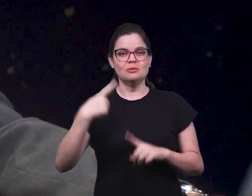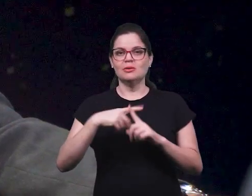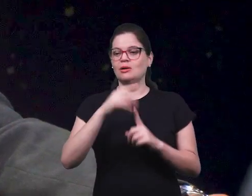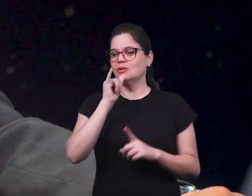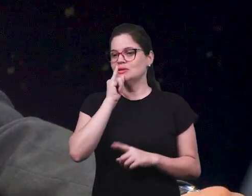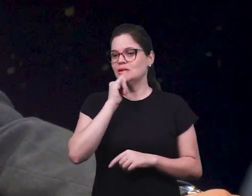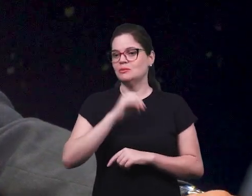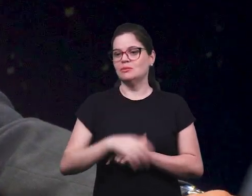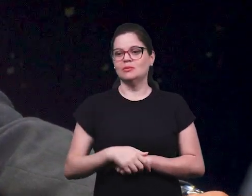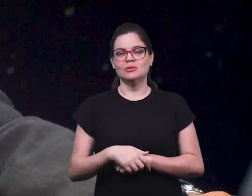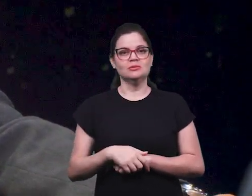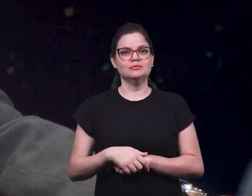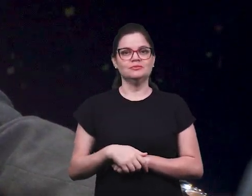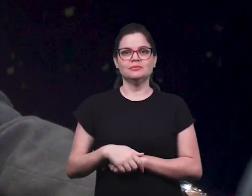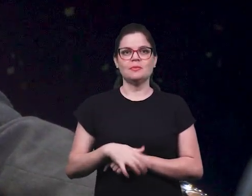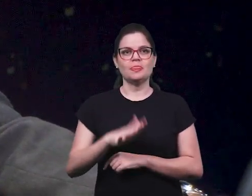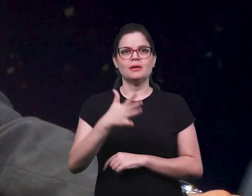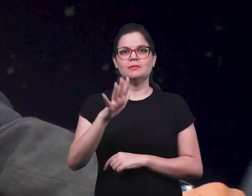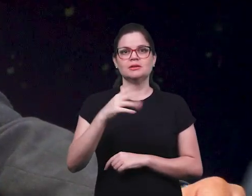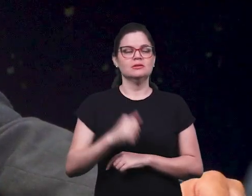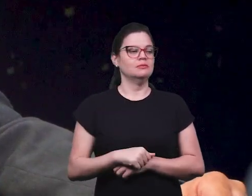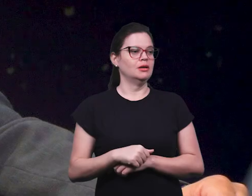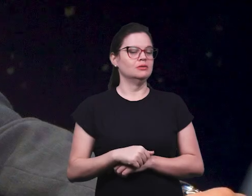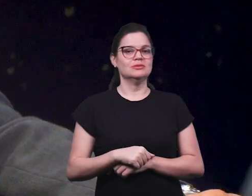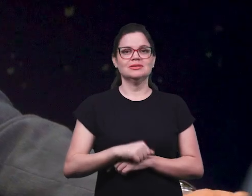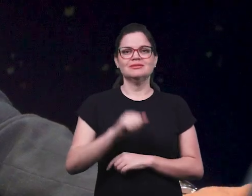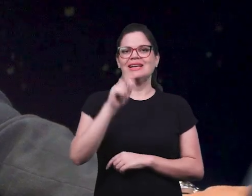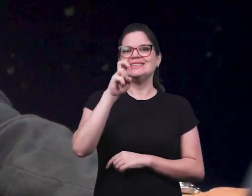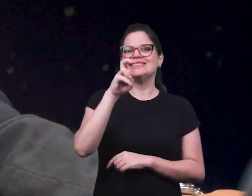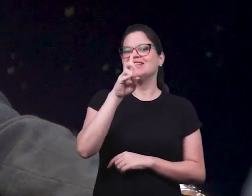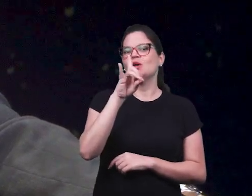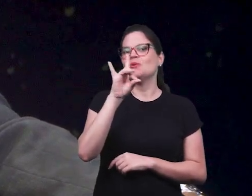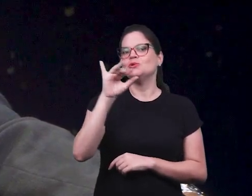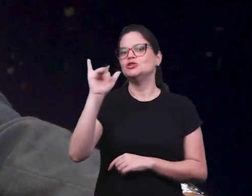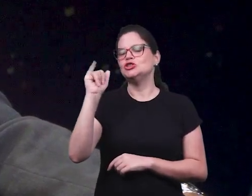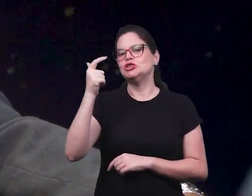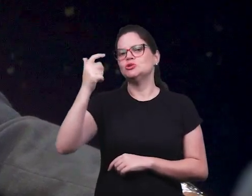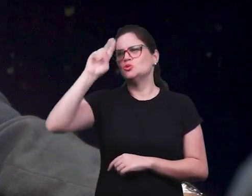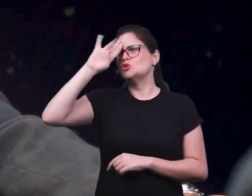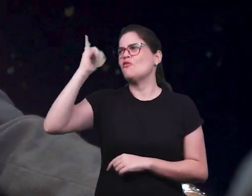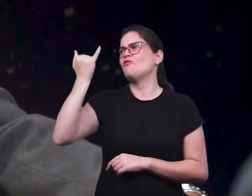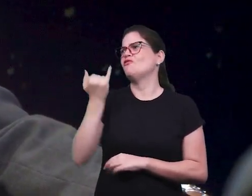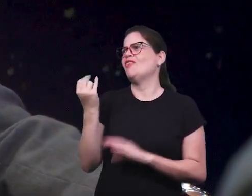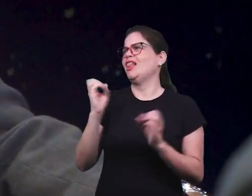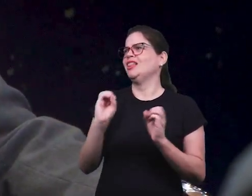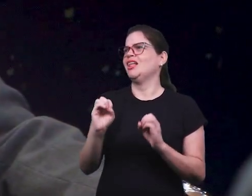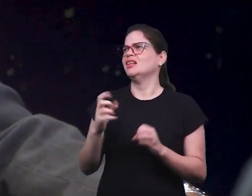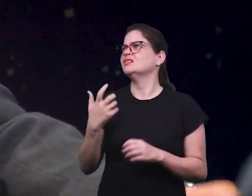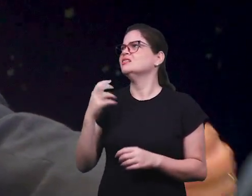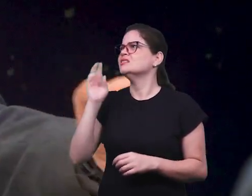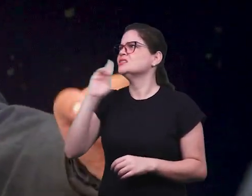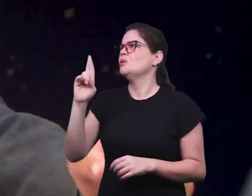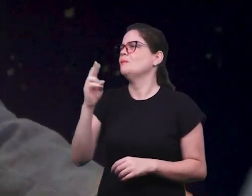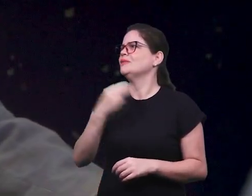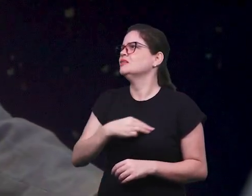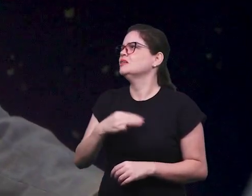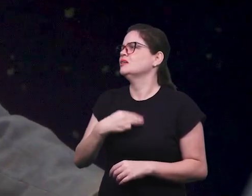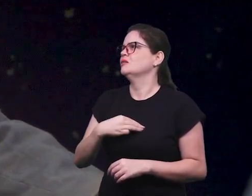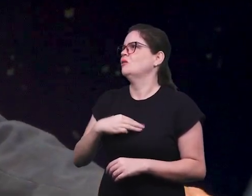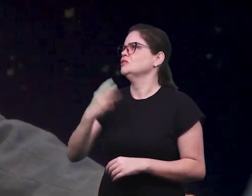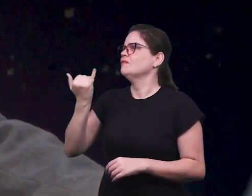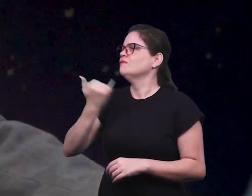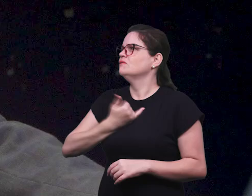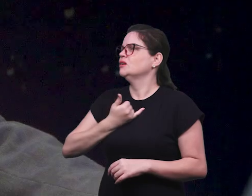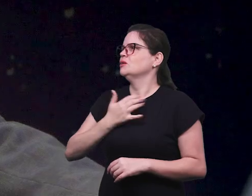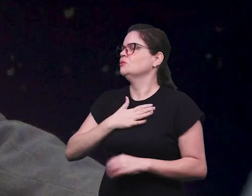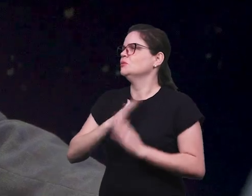lá, uns 5 dias, sem ouvir a voz do Senhor, a gente já fica, Senhor, misericórdia, fala comigo, eu estou precisando